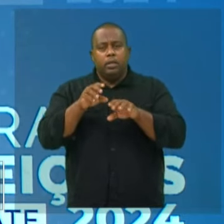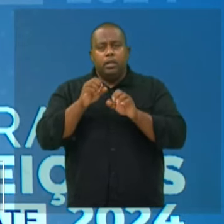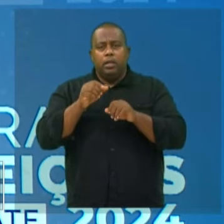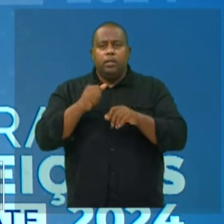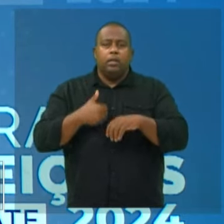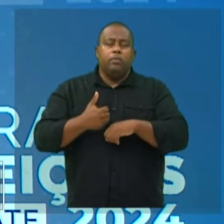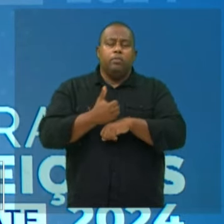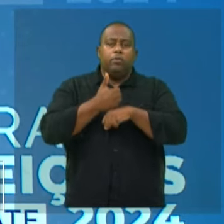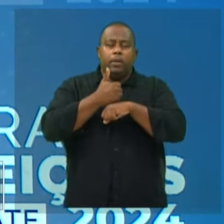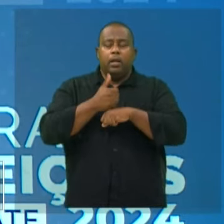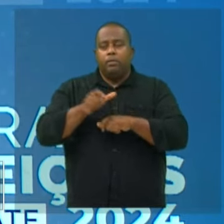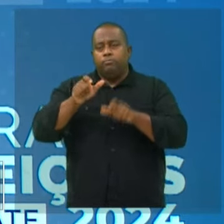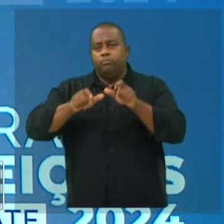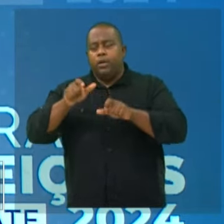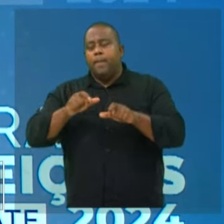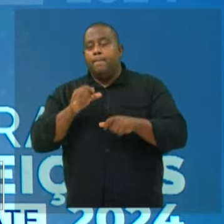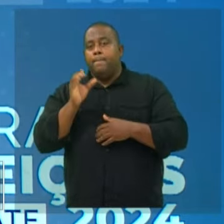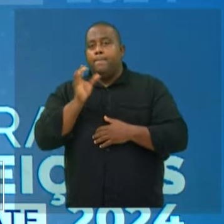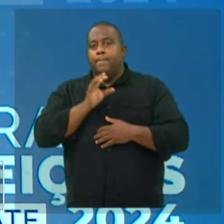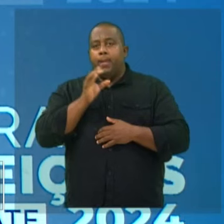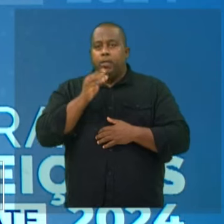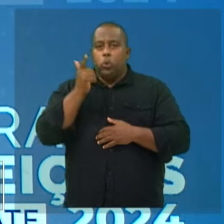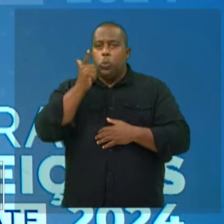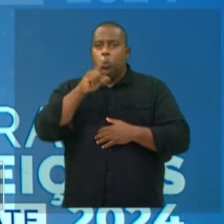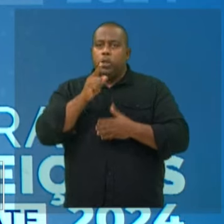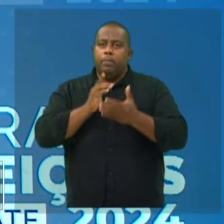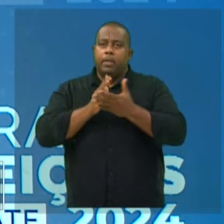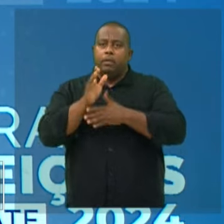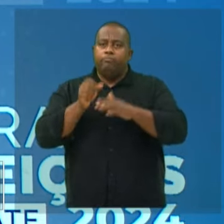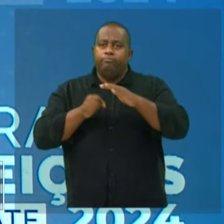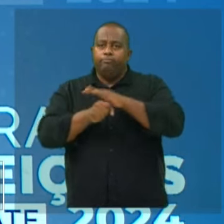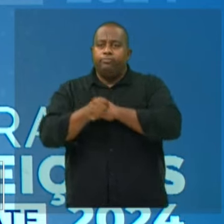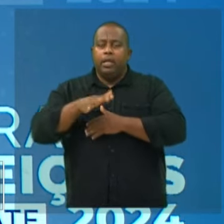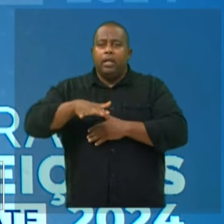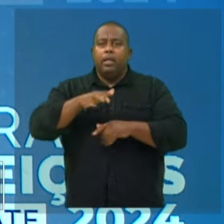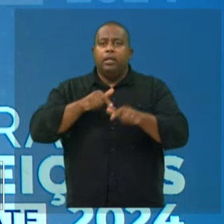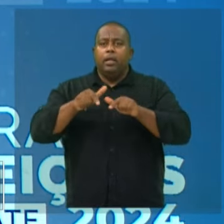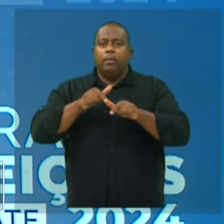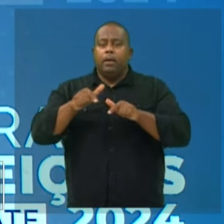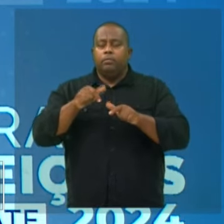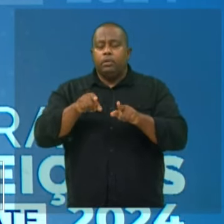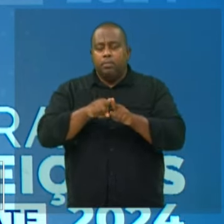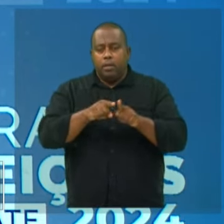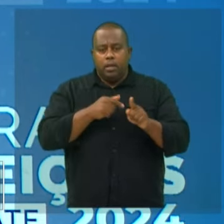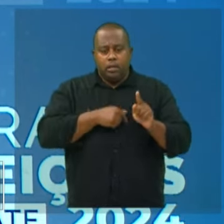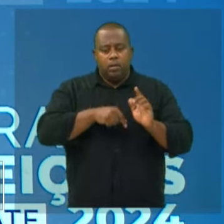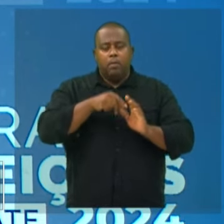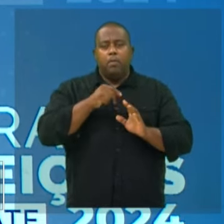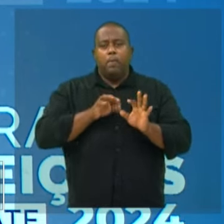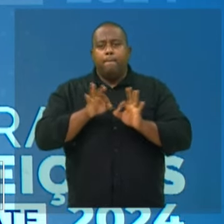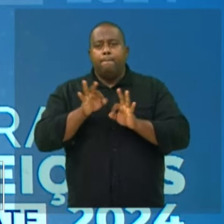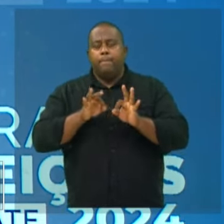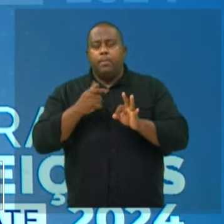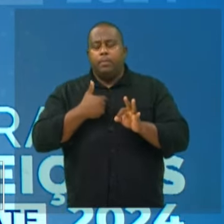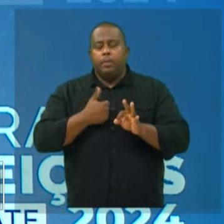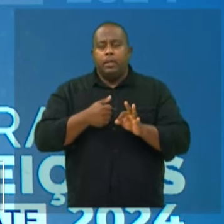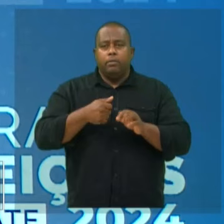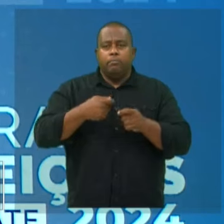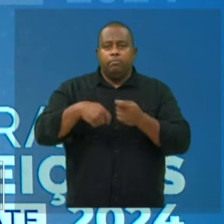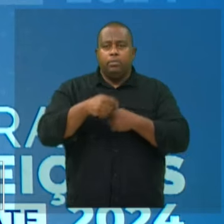aqueles que têm pressa de entrar no mercado de trabalho vou construir inicialmente isso está no meu plano de governo duas escolas